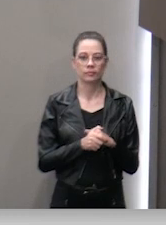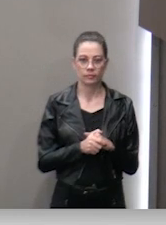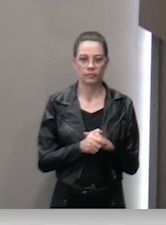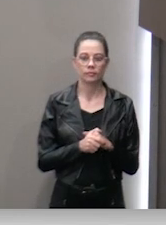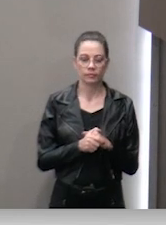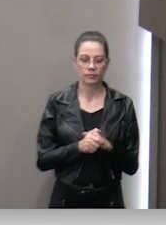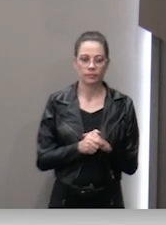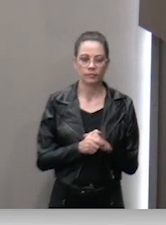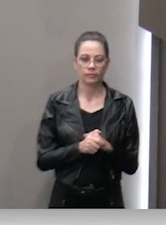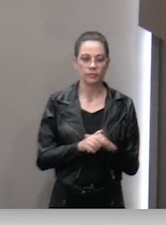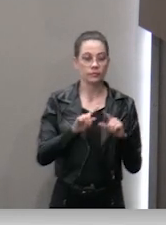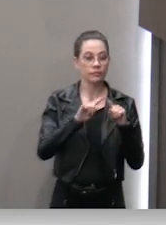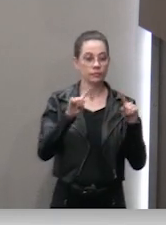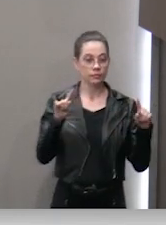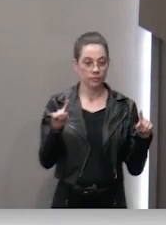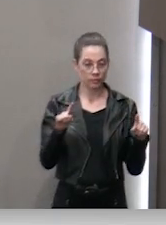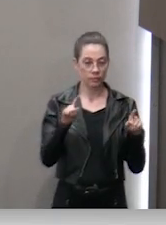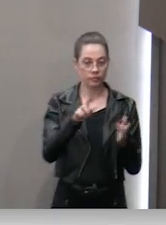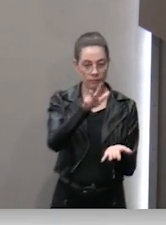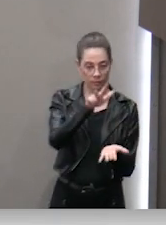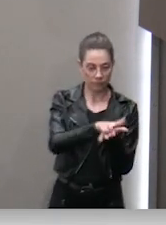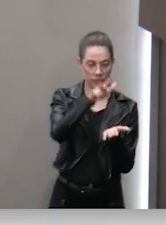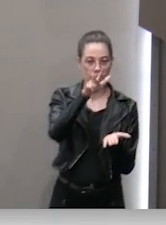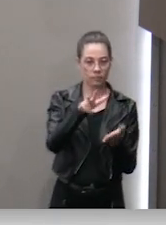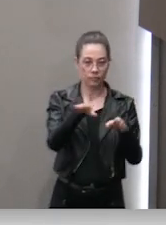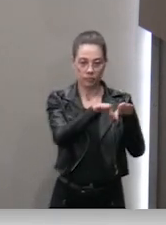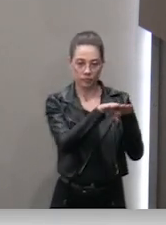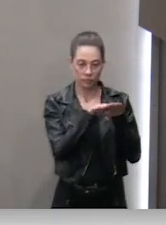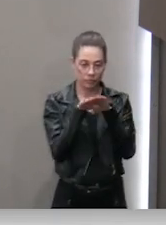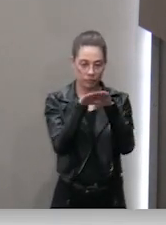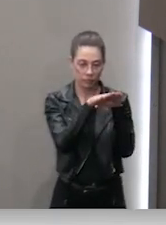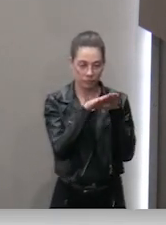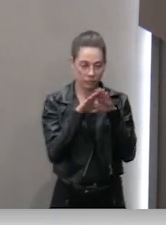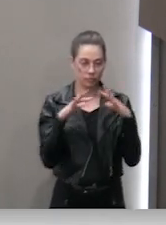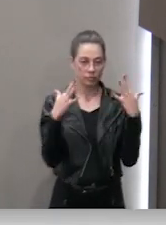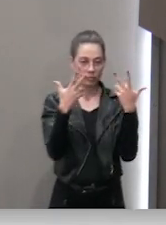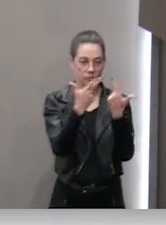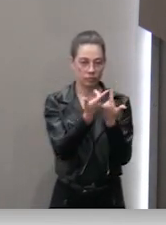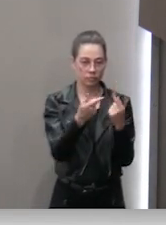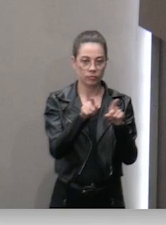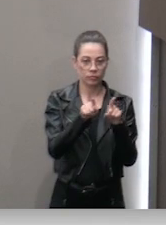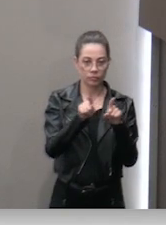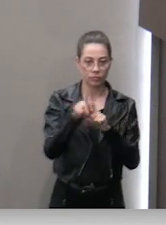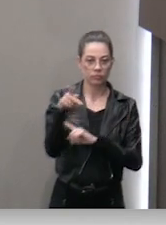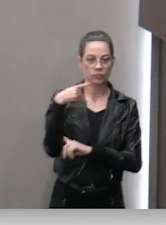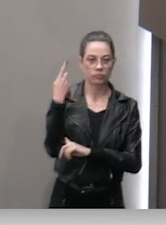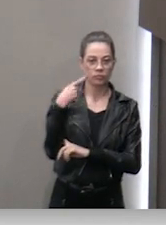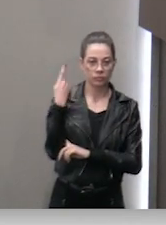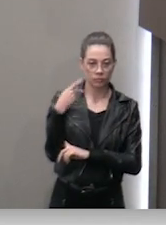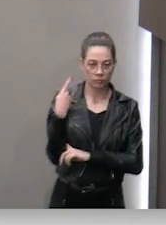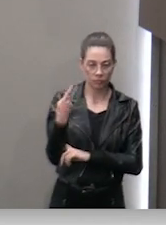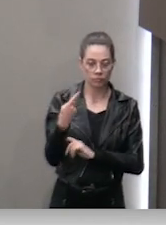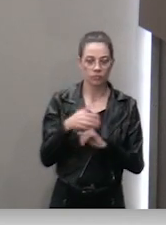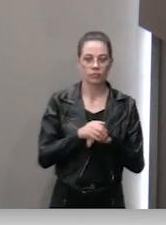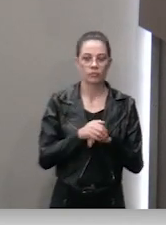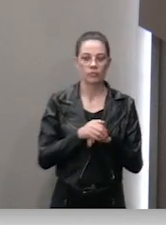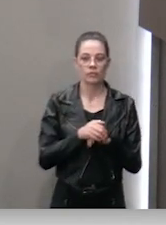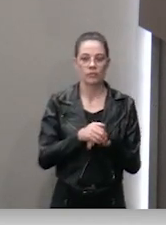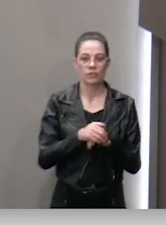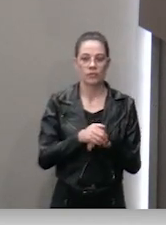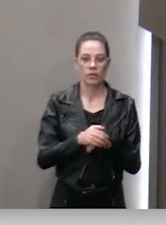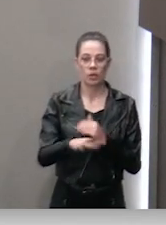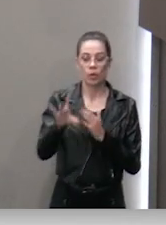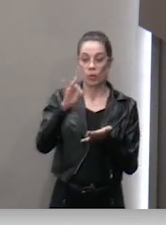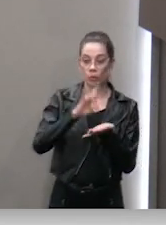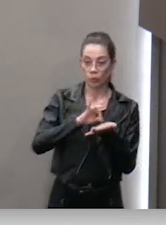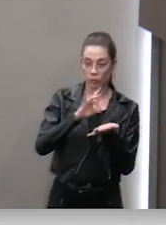diretora, mas aprovada por unanimidade por todos os vereadores. Foi um consenso,